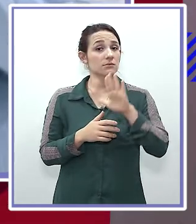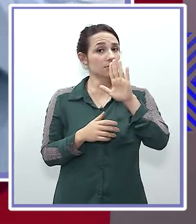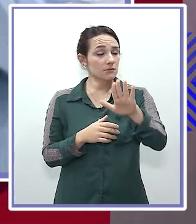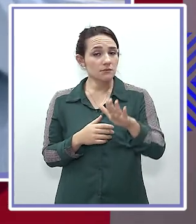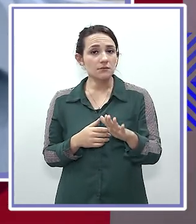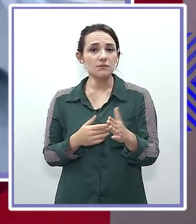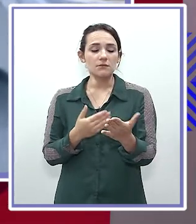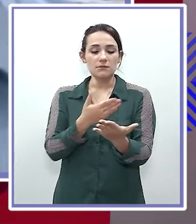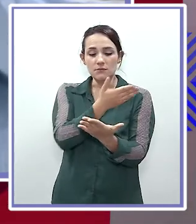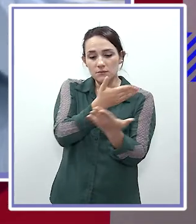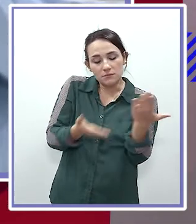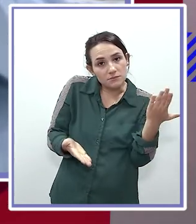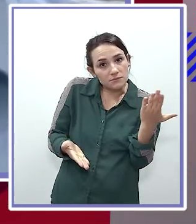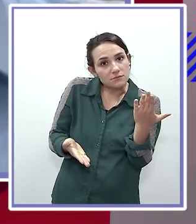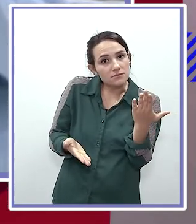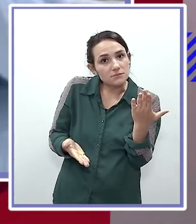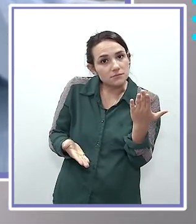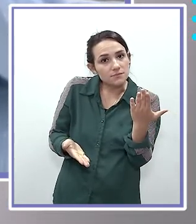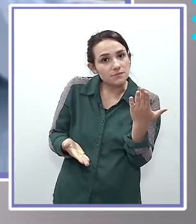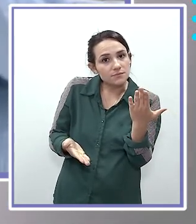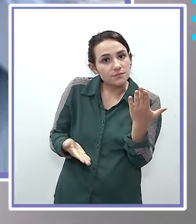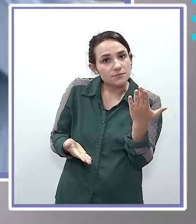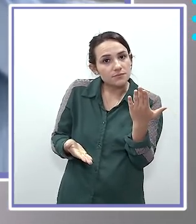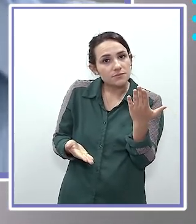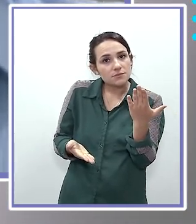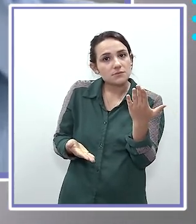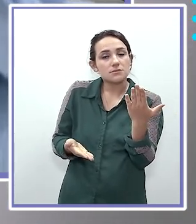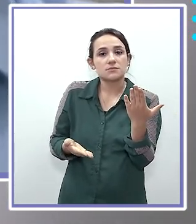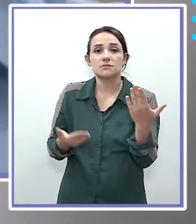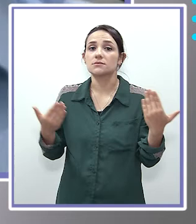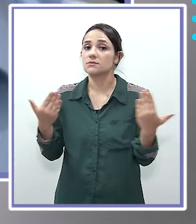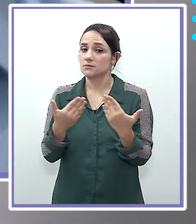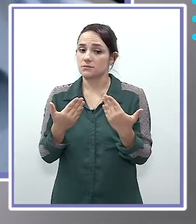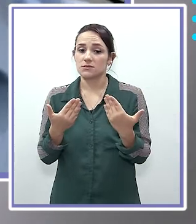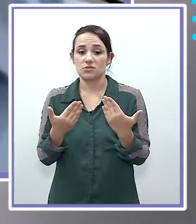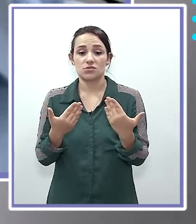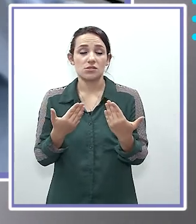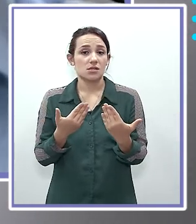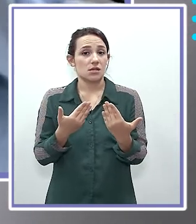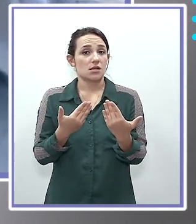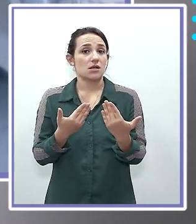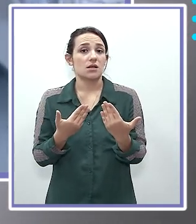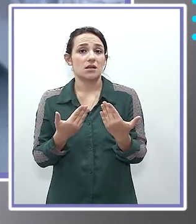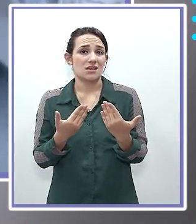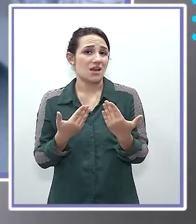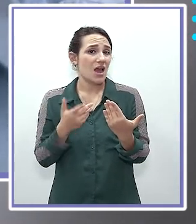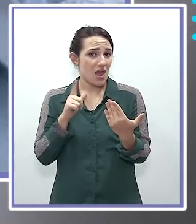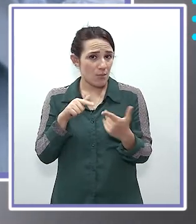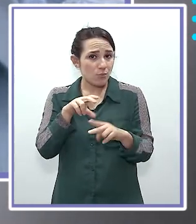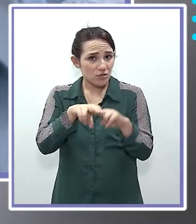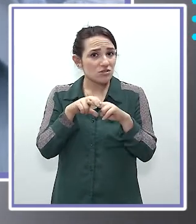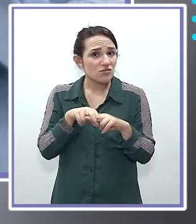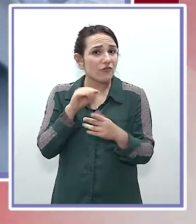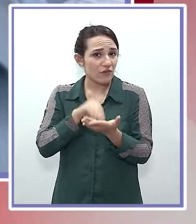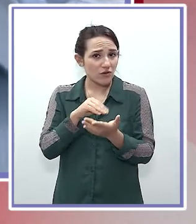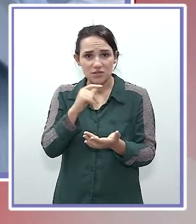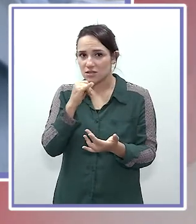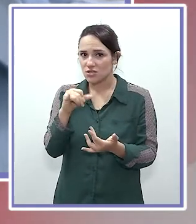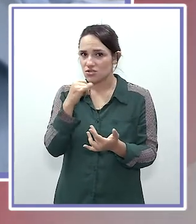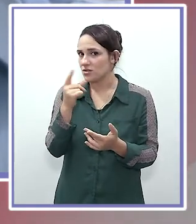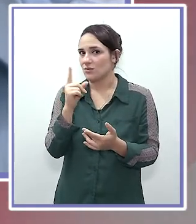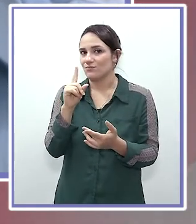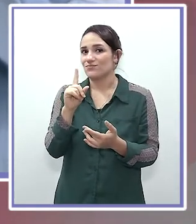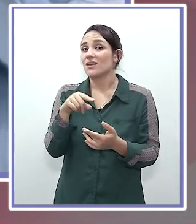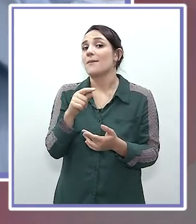perdas não são o problema do nosso provável racionamento desse ano. O provável racionamento é a escassez de água, né? A escassez